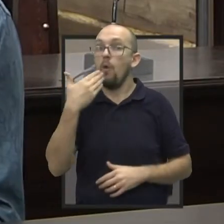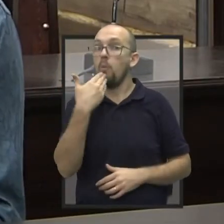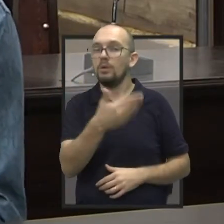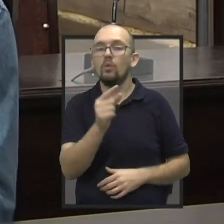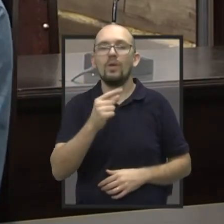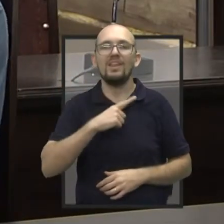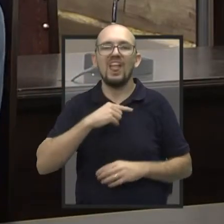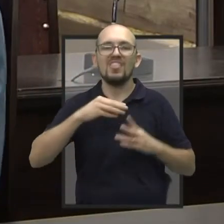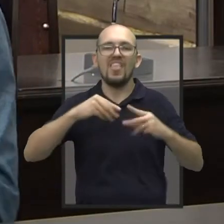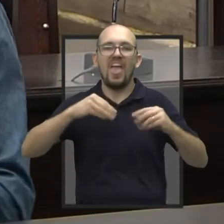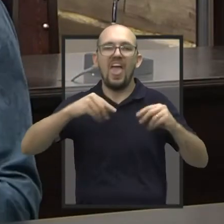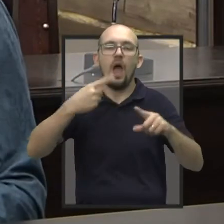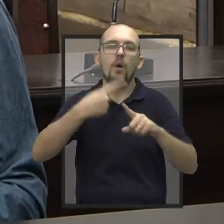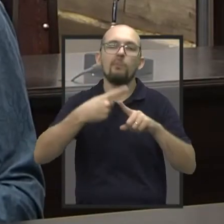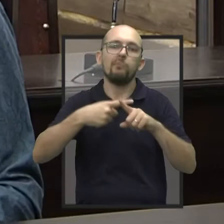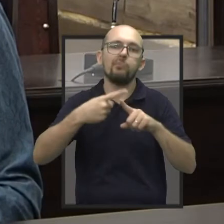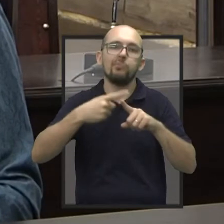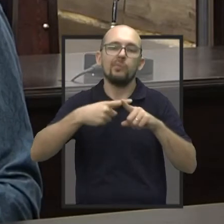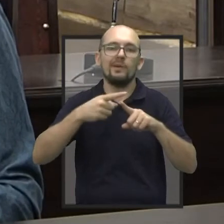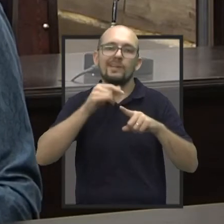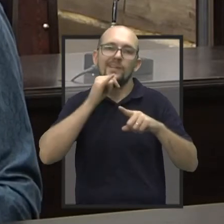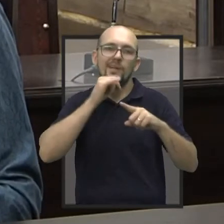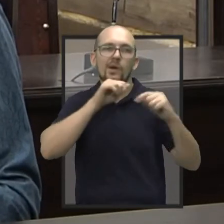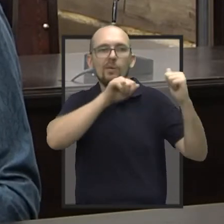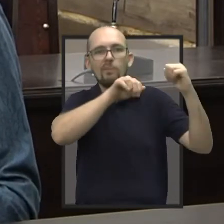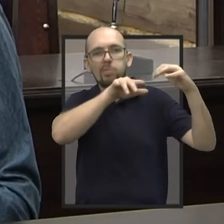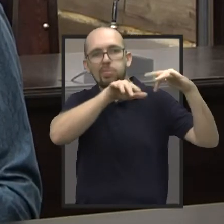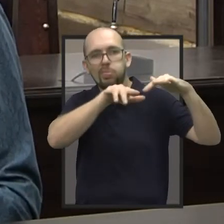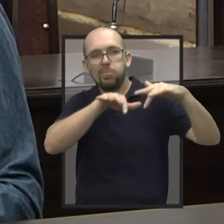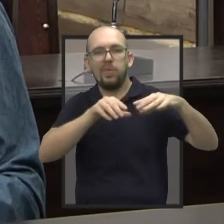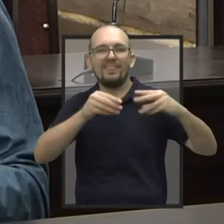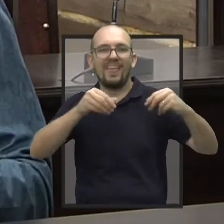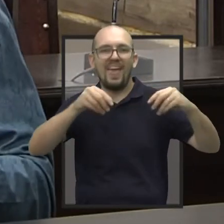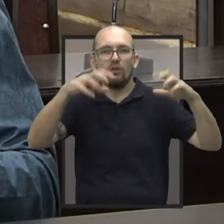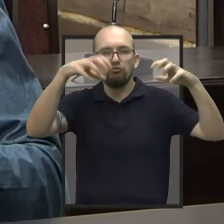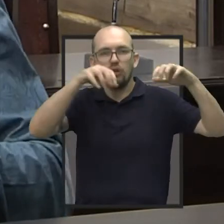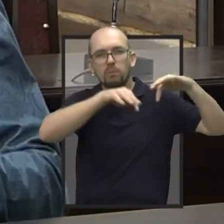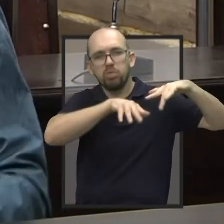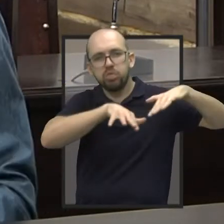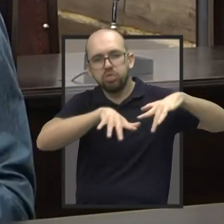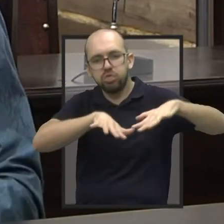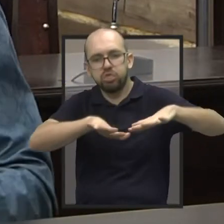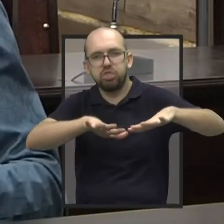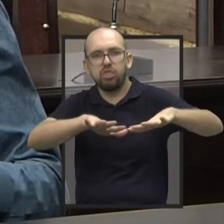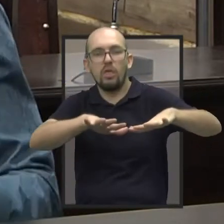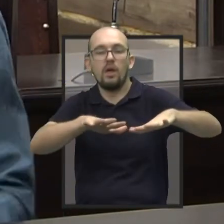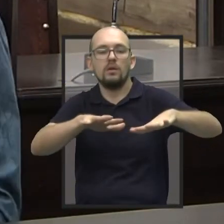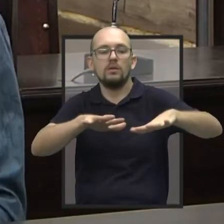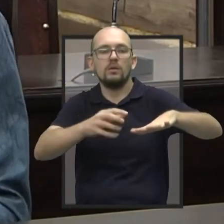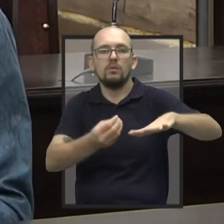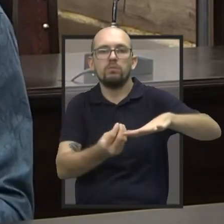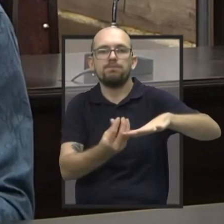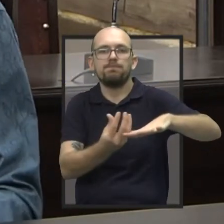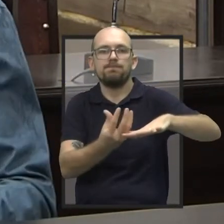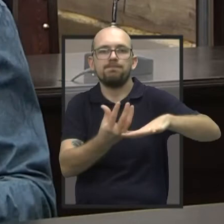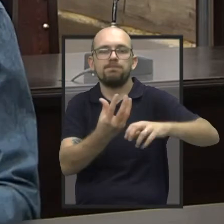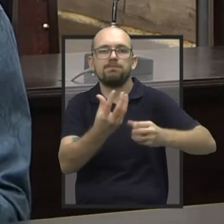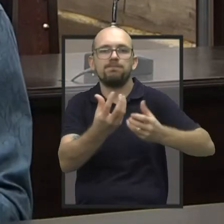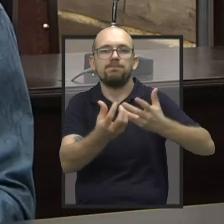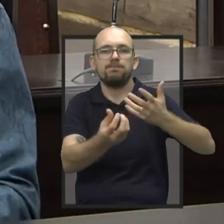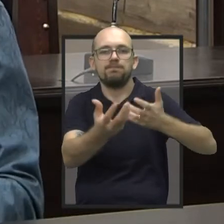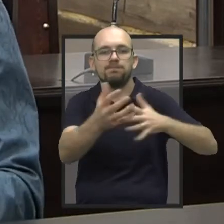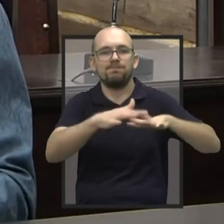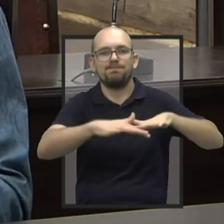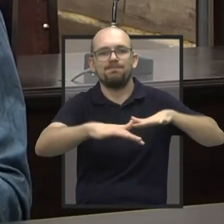um barro que se acumula devido a essa sujeira que fica nessas canaletas. E aquele mato para, junta barro ali e vai